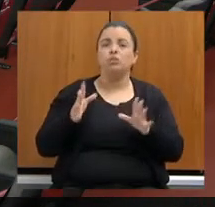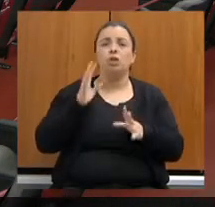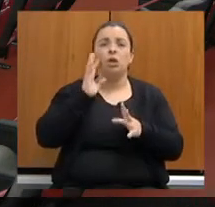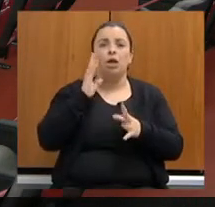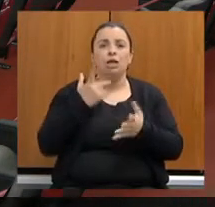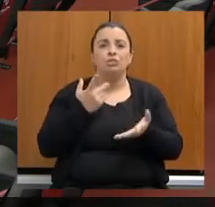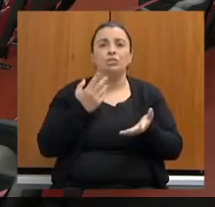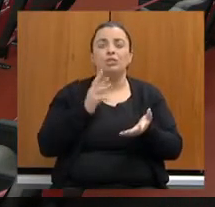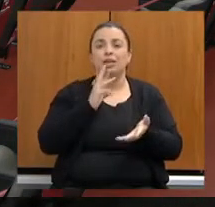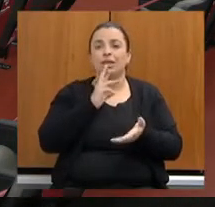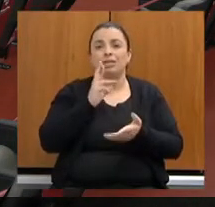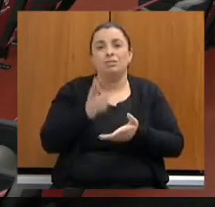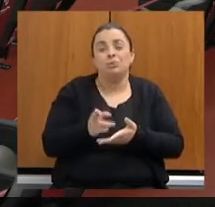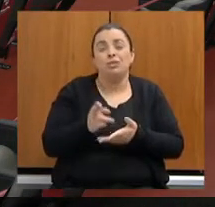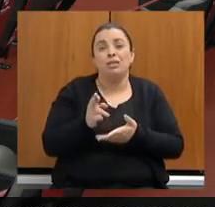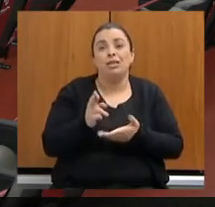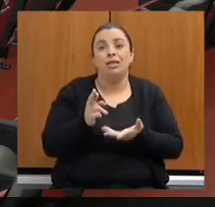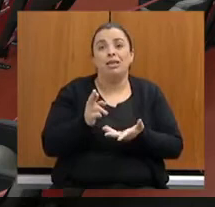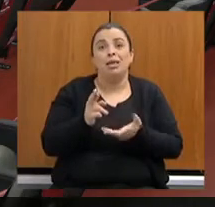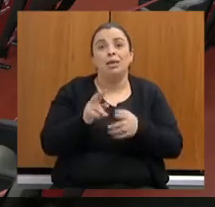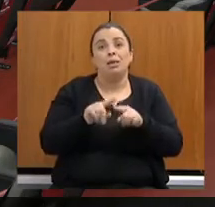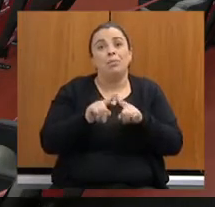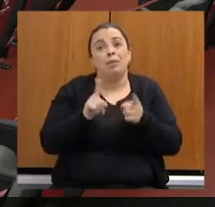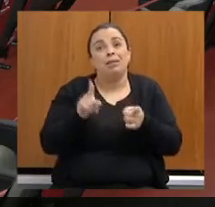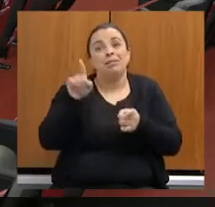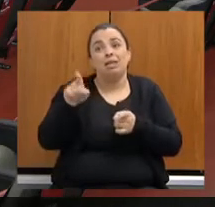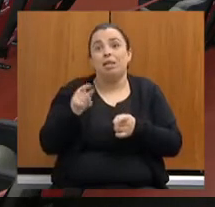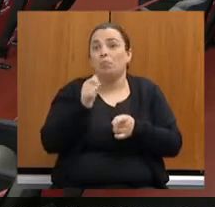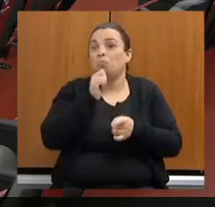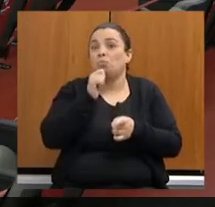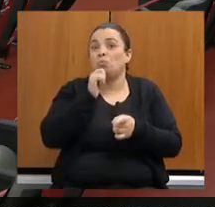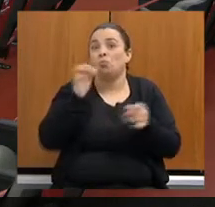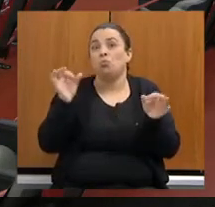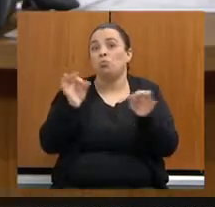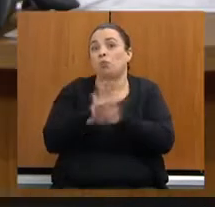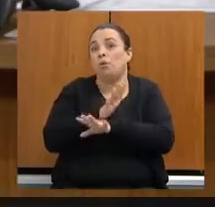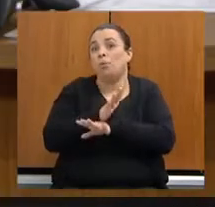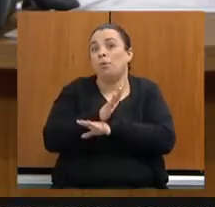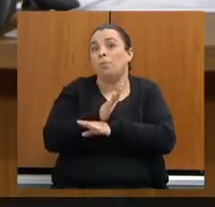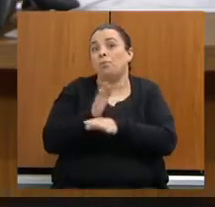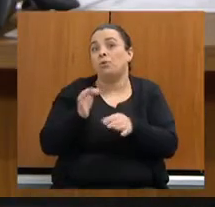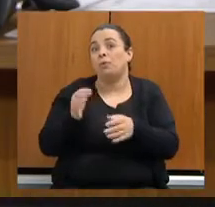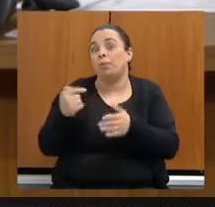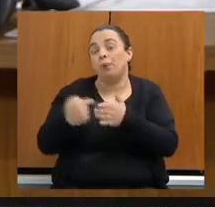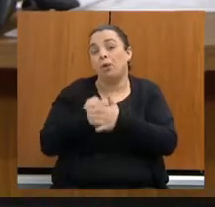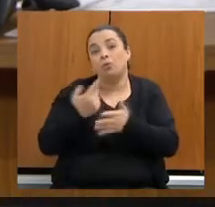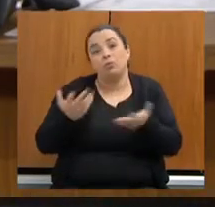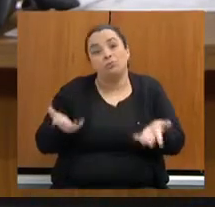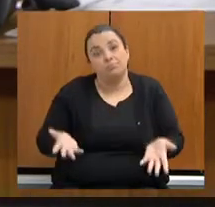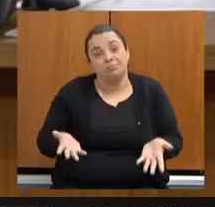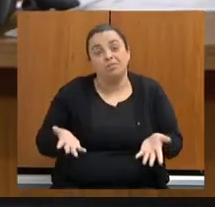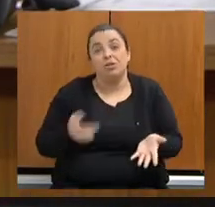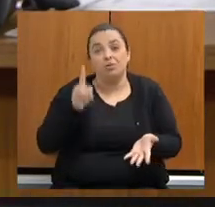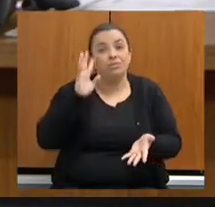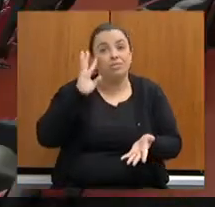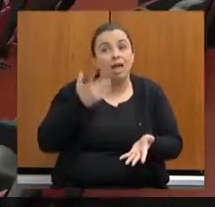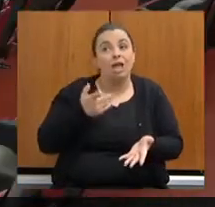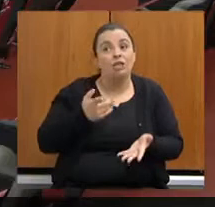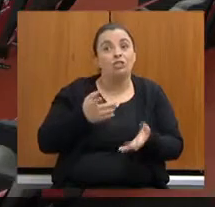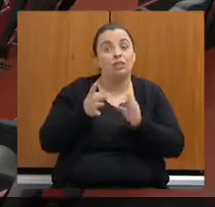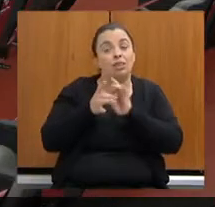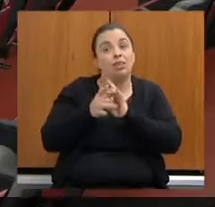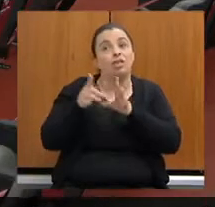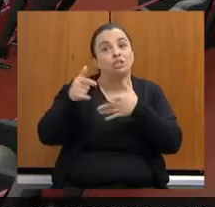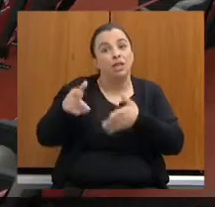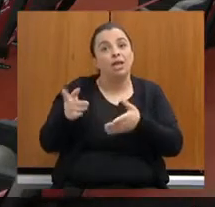responder o senhor secretário Deputado ouvir eu acho que eu tenho que chorar se a gente poderia nós vamos